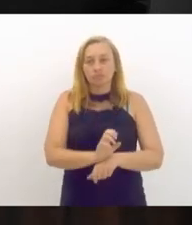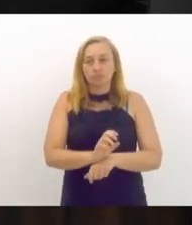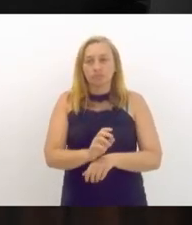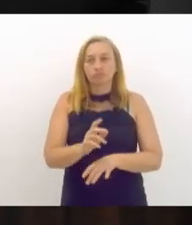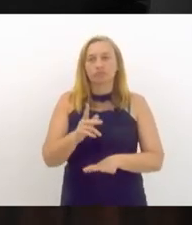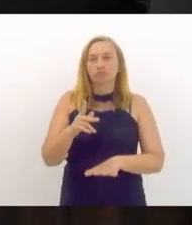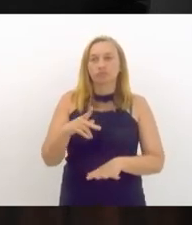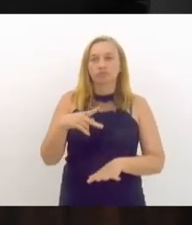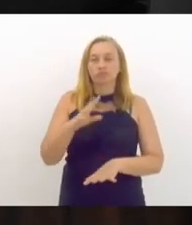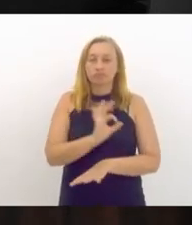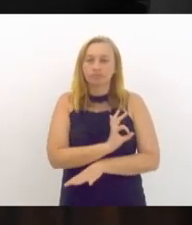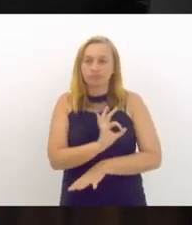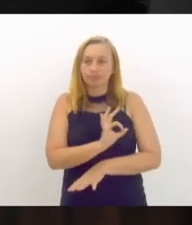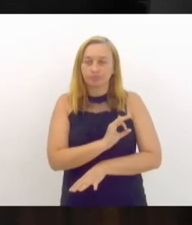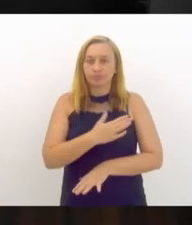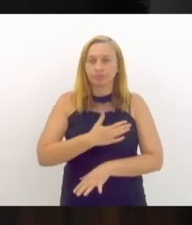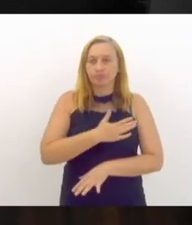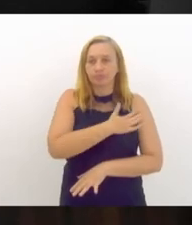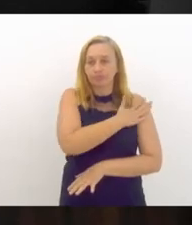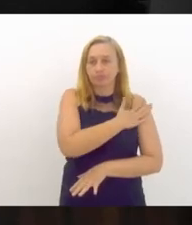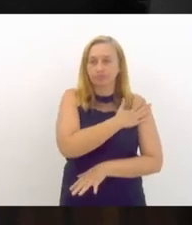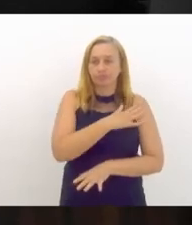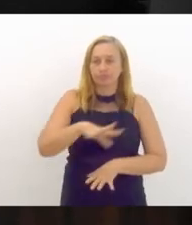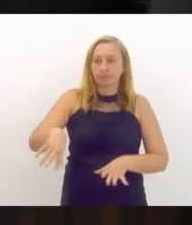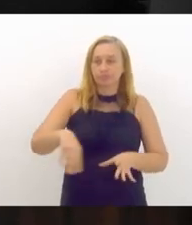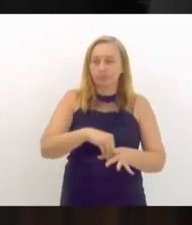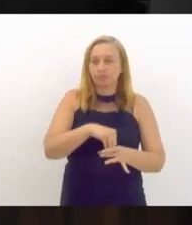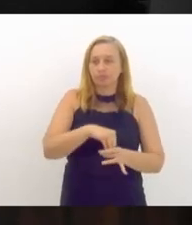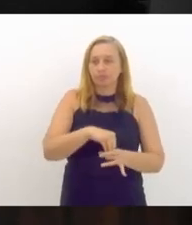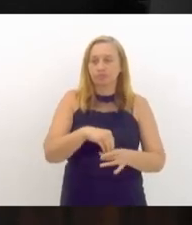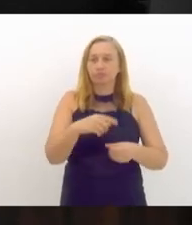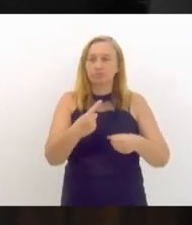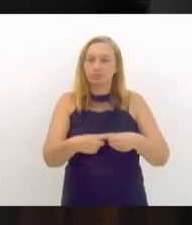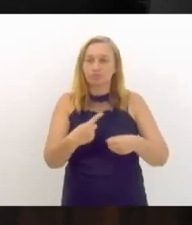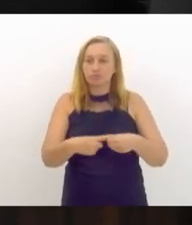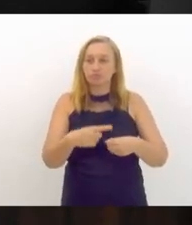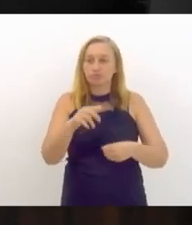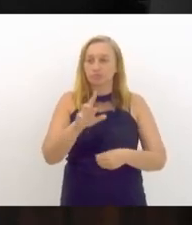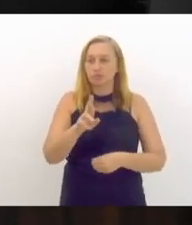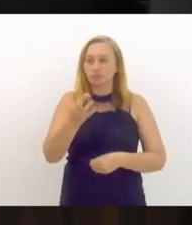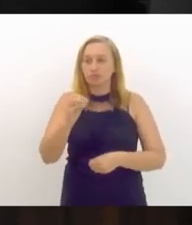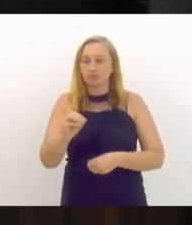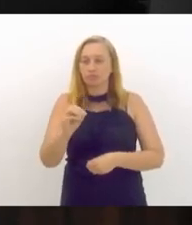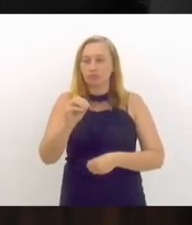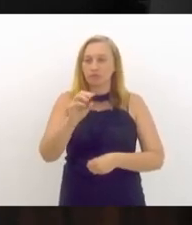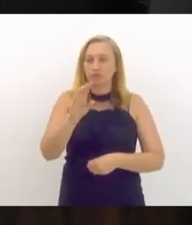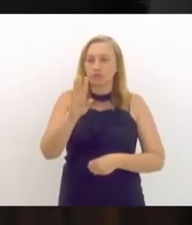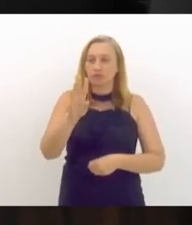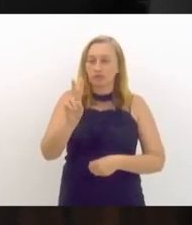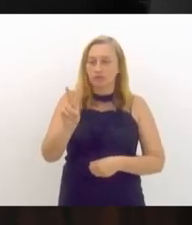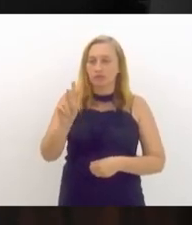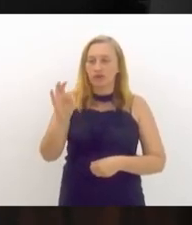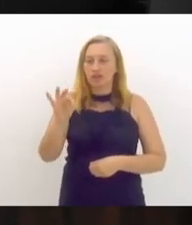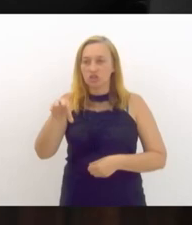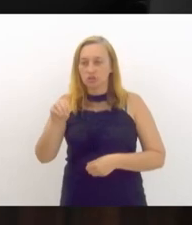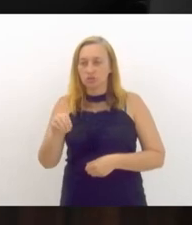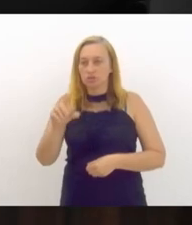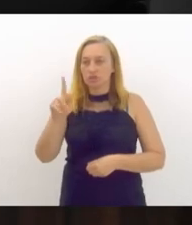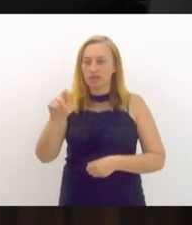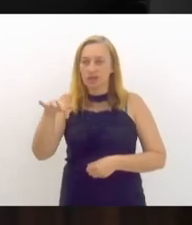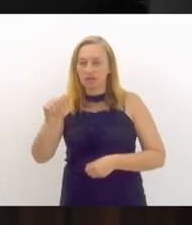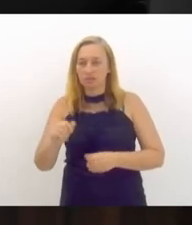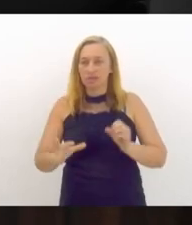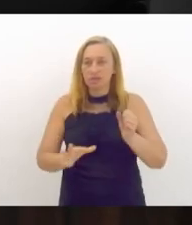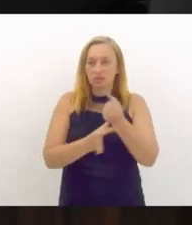da Polícia Militar, a inclusão do bairro Vasco da Gama no programa Bairro Seguro do Governo